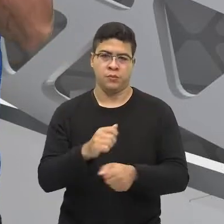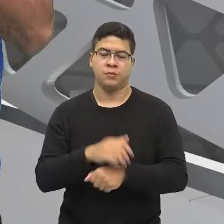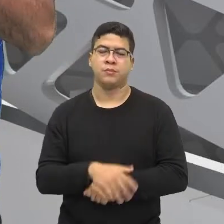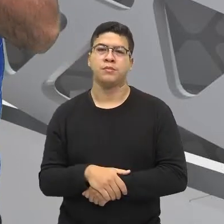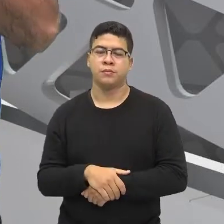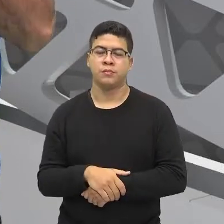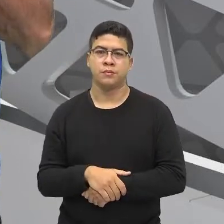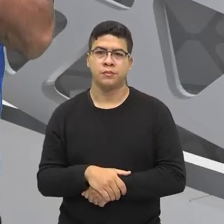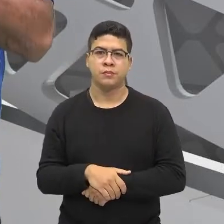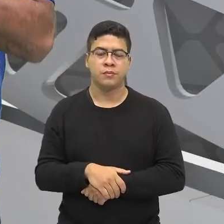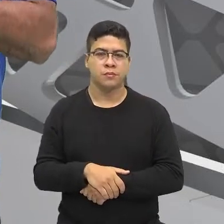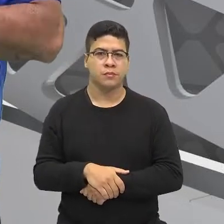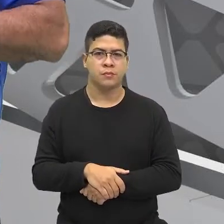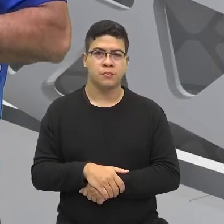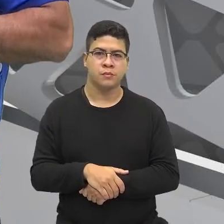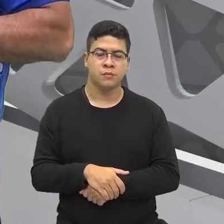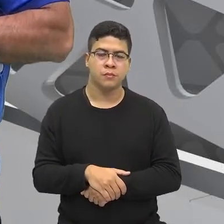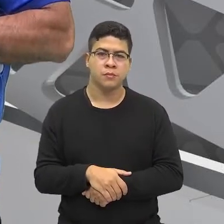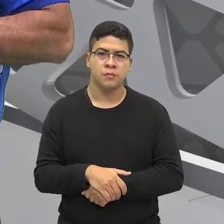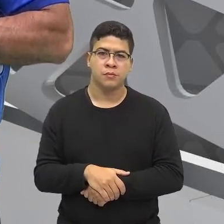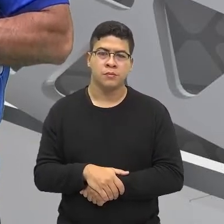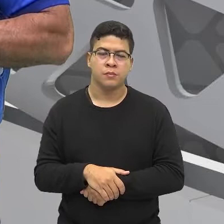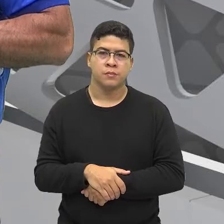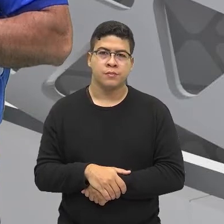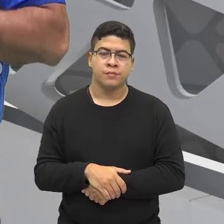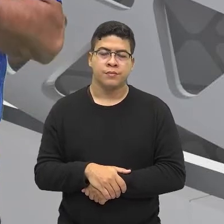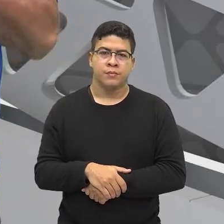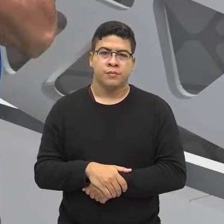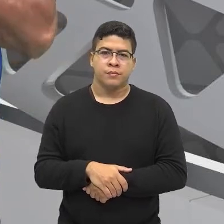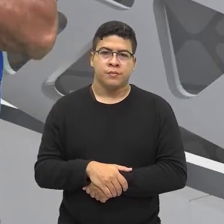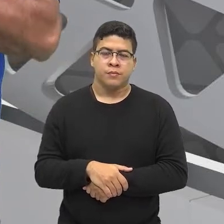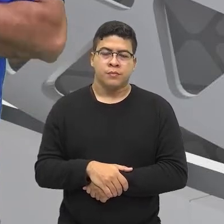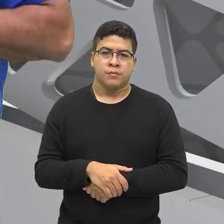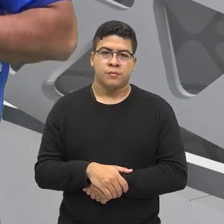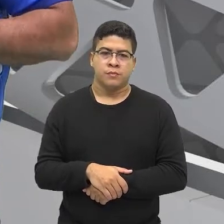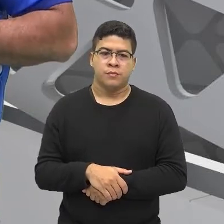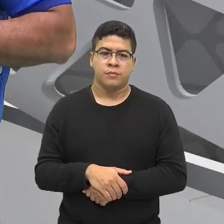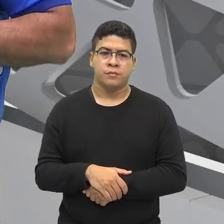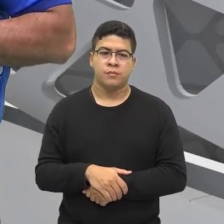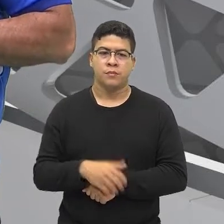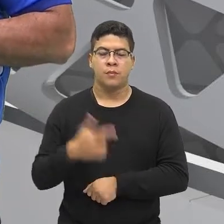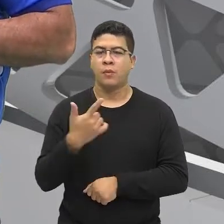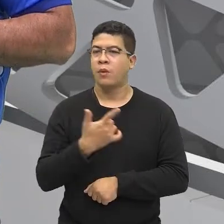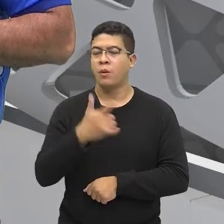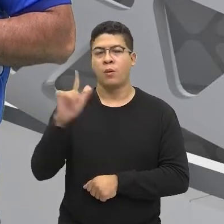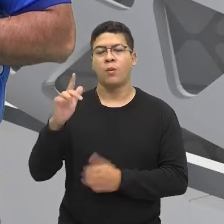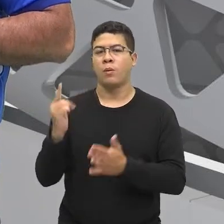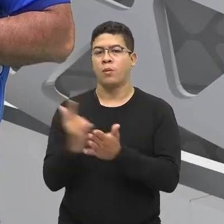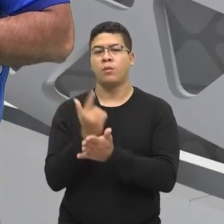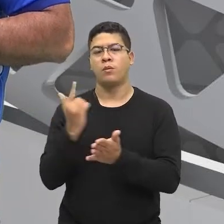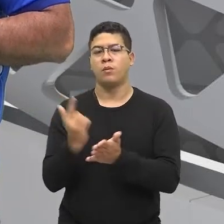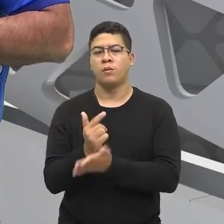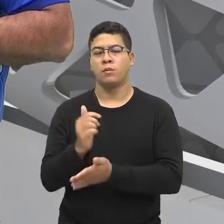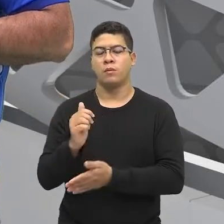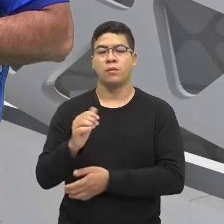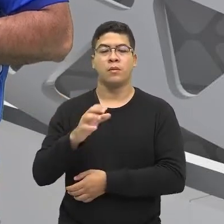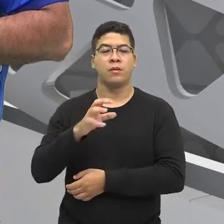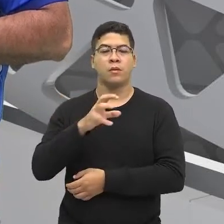vai fazer ali uma análise do romantismo. Outra obra dele é Amar,